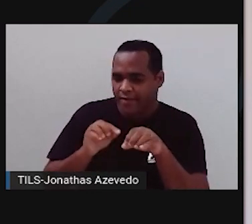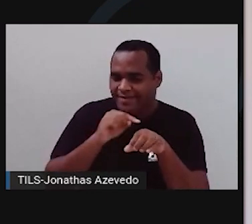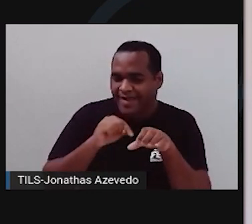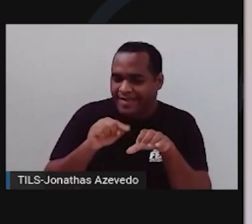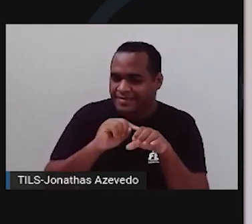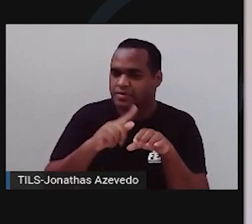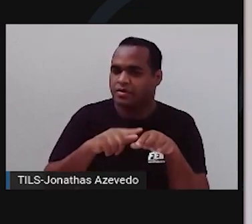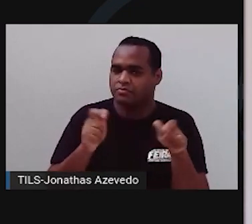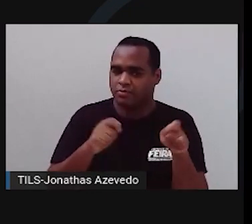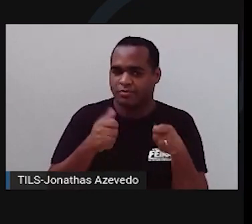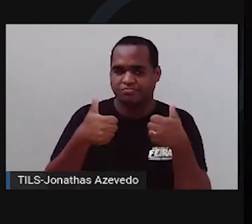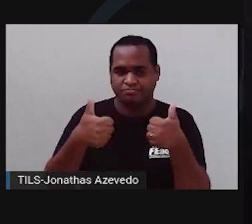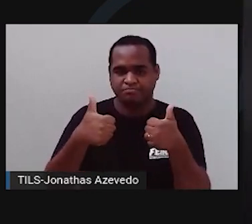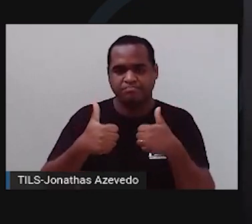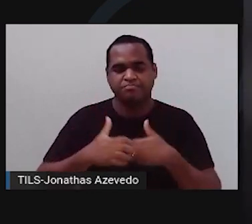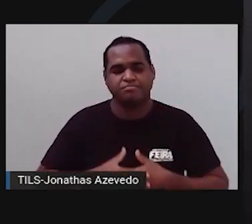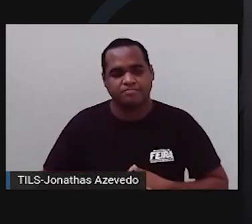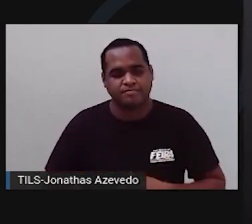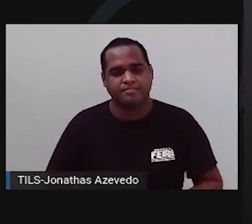produzir.